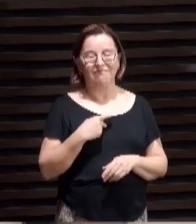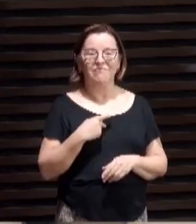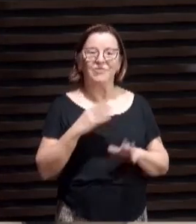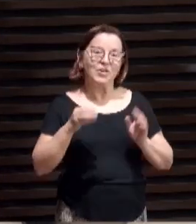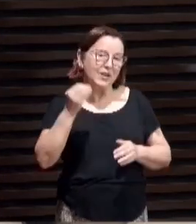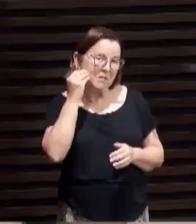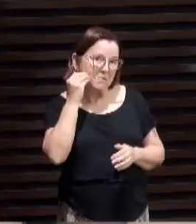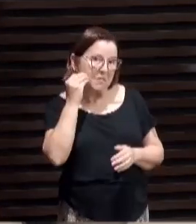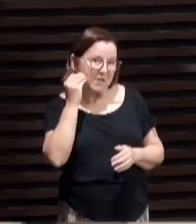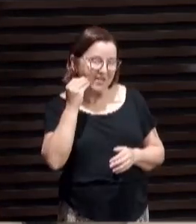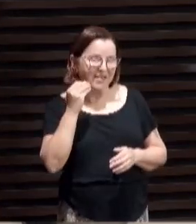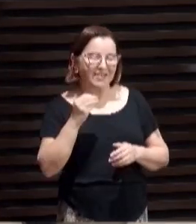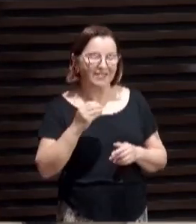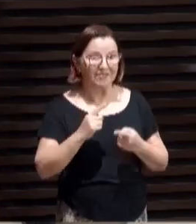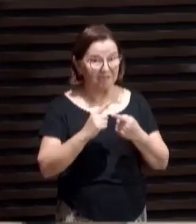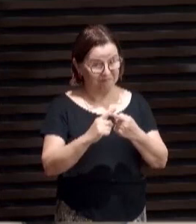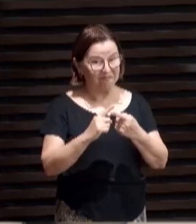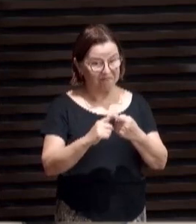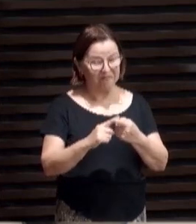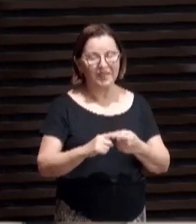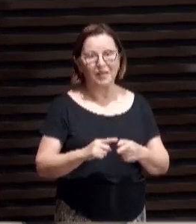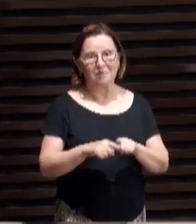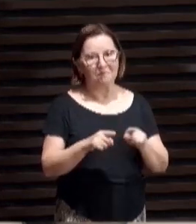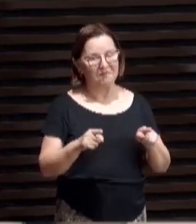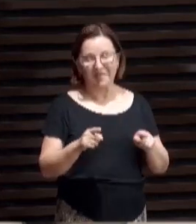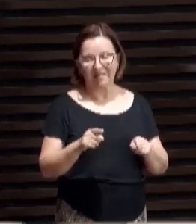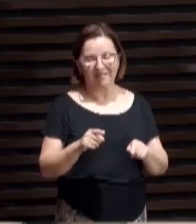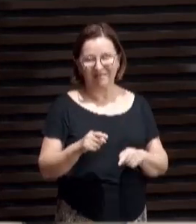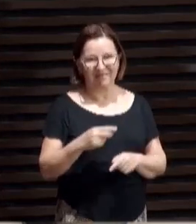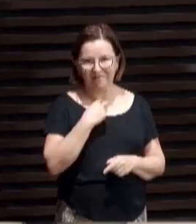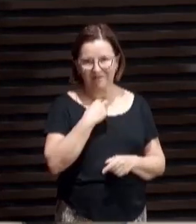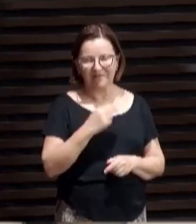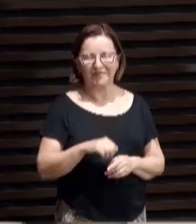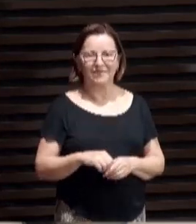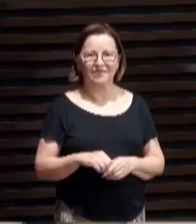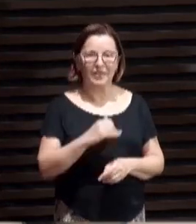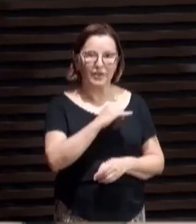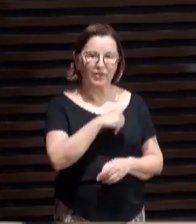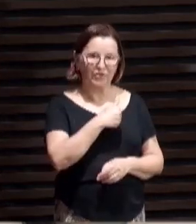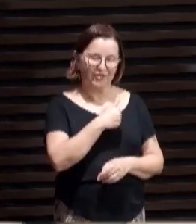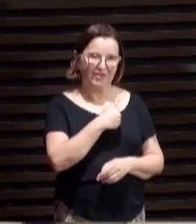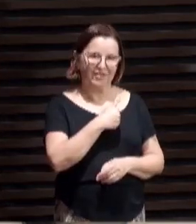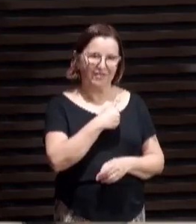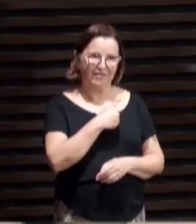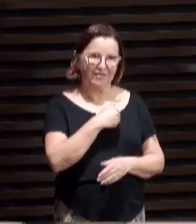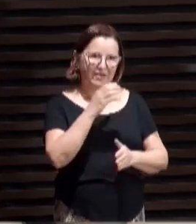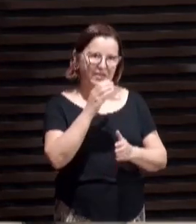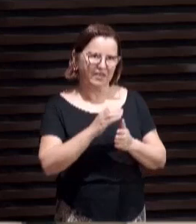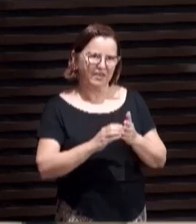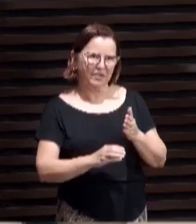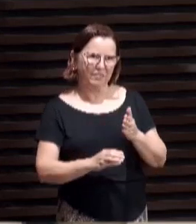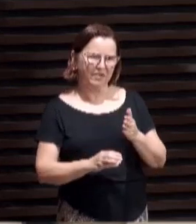chegou o tempo. João capítulo 10, versículos 17 e 18, nós temos aí